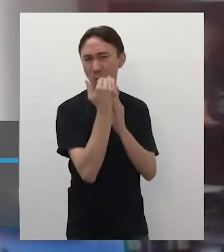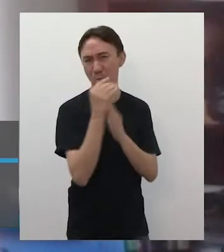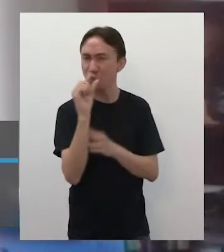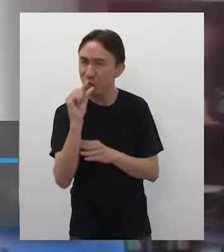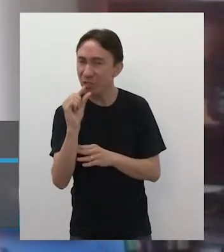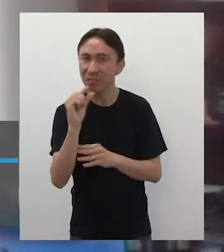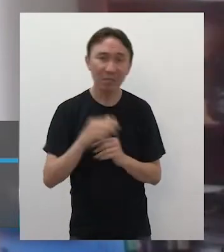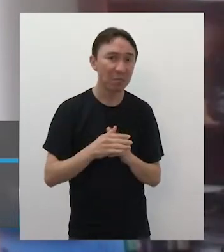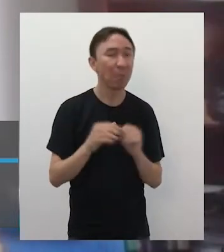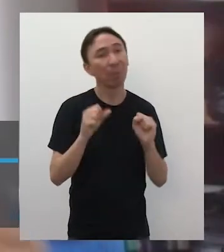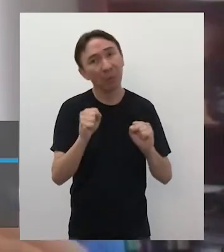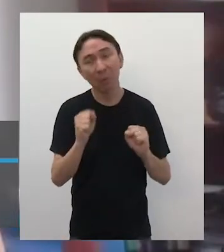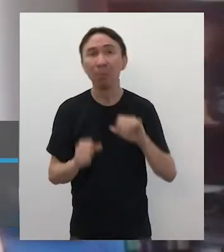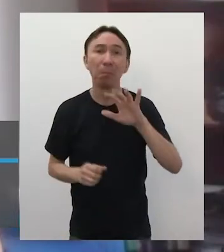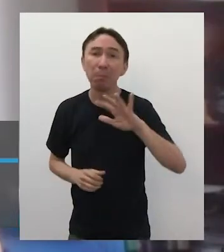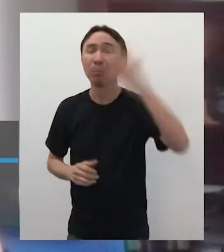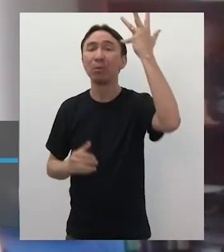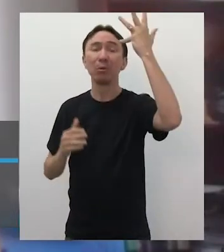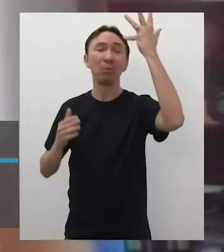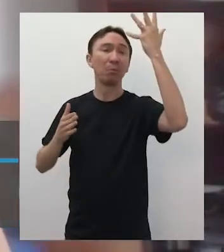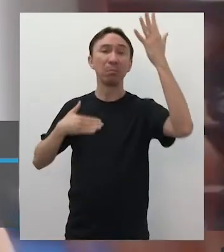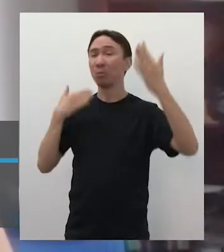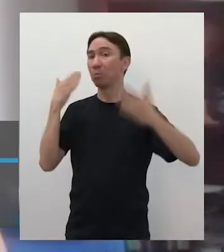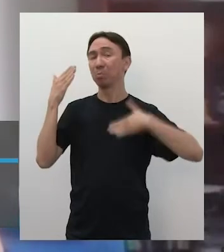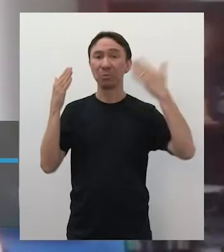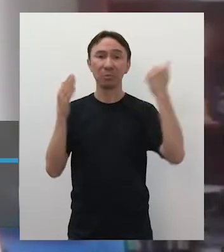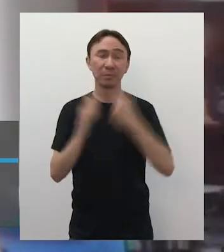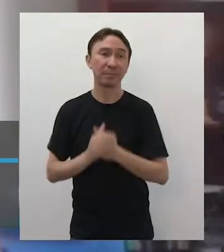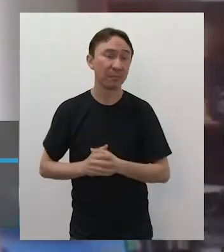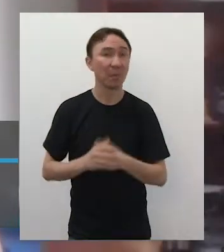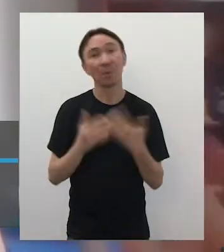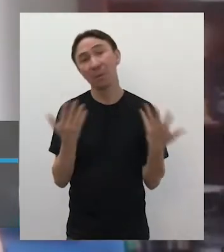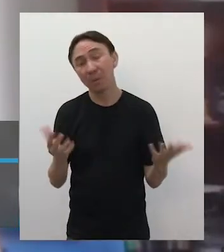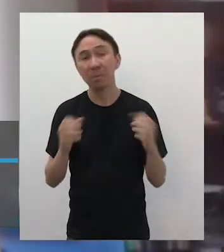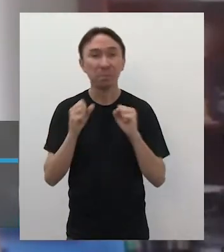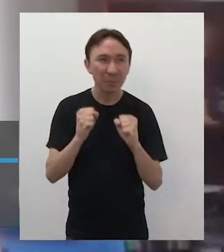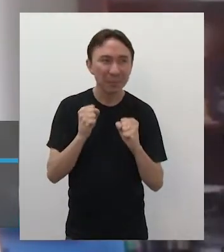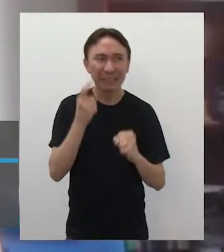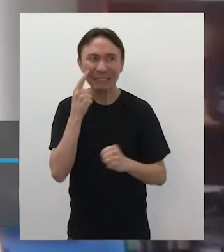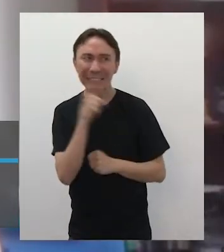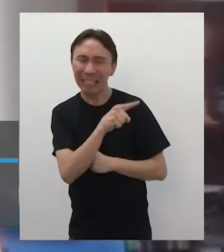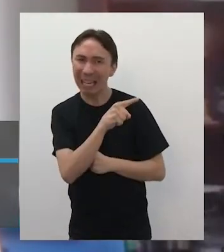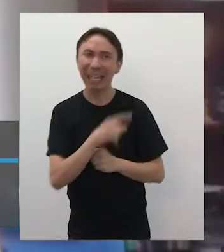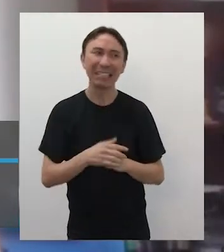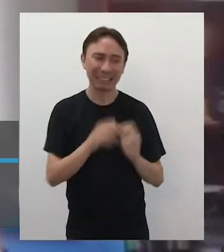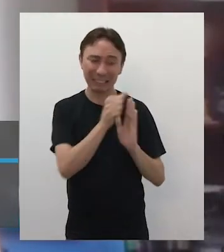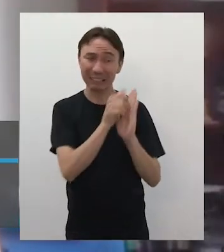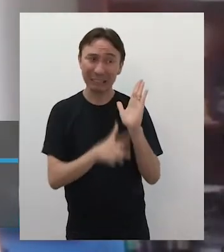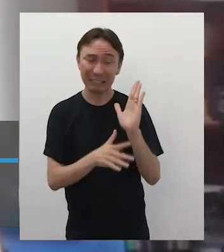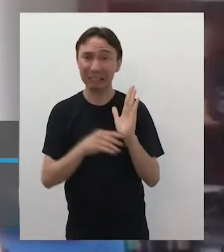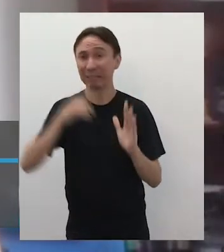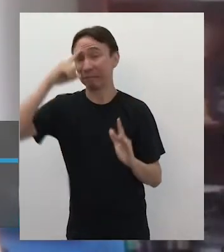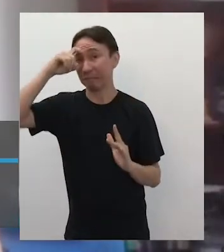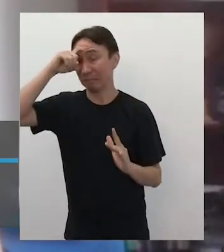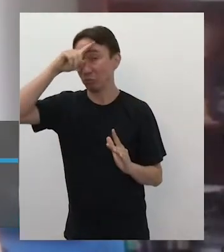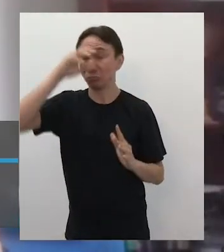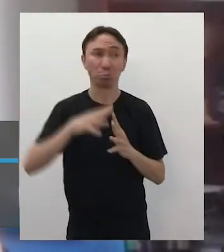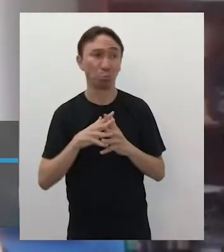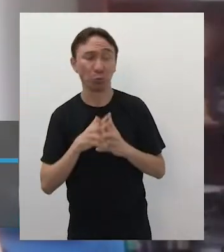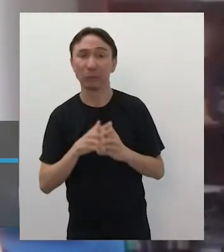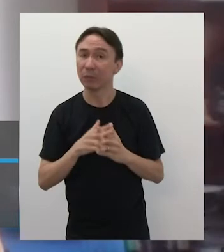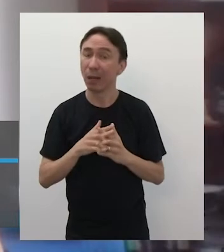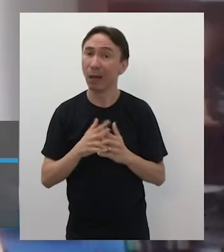gente precisa dedicar naquele momento. Então, a Tânia foi trazendo alguns comentários, né, do chat, justamente dizendo